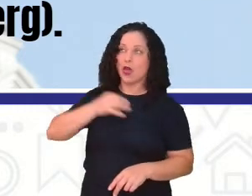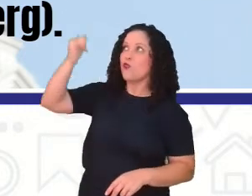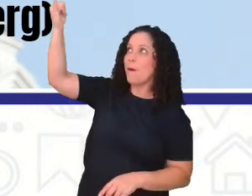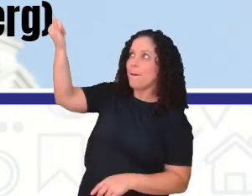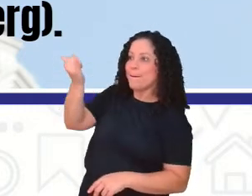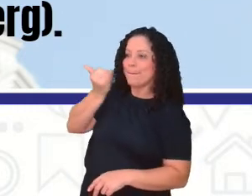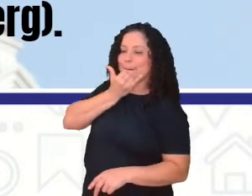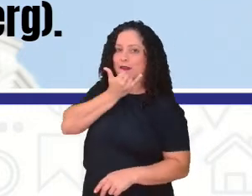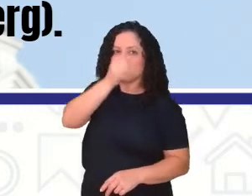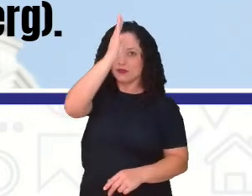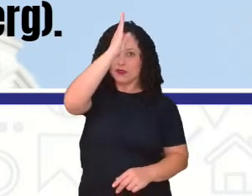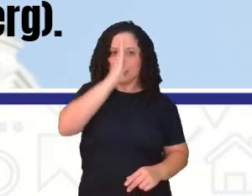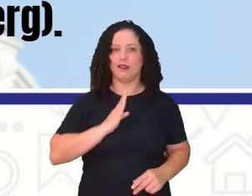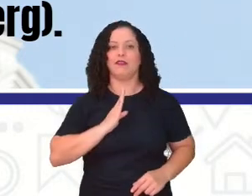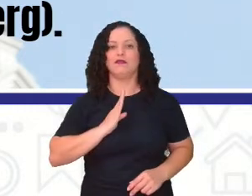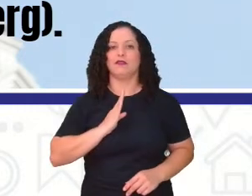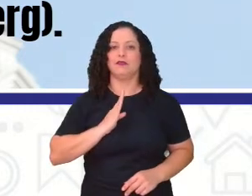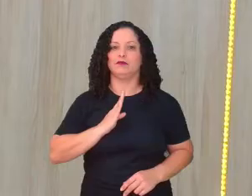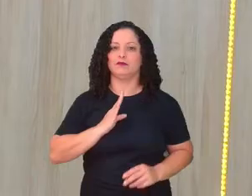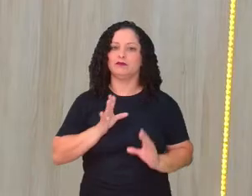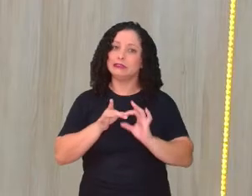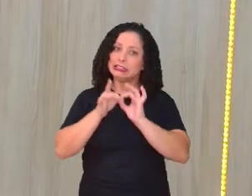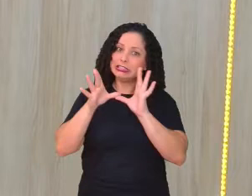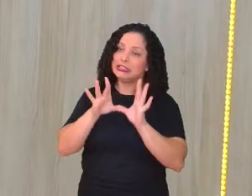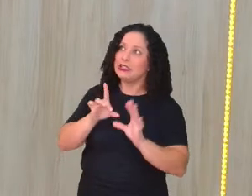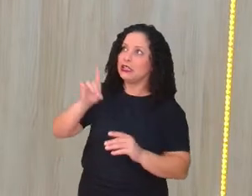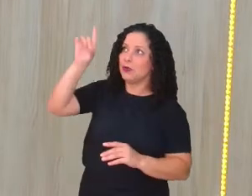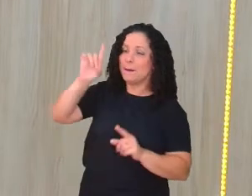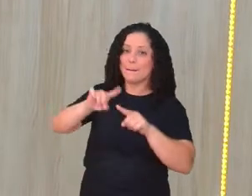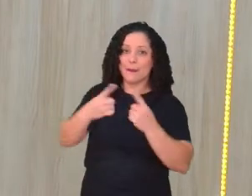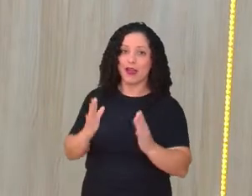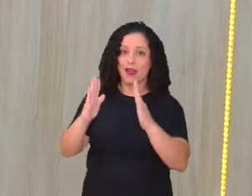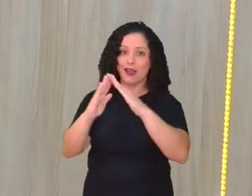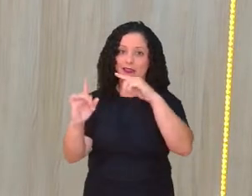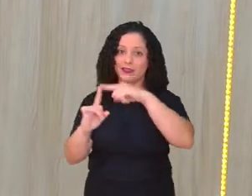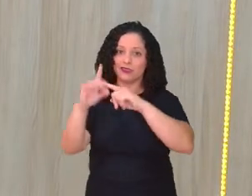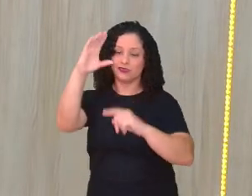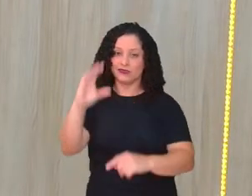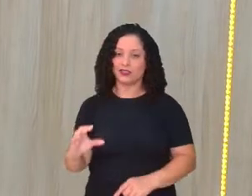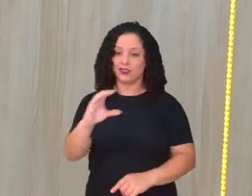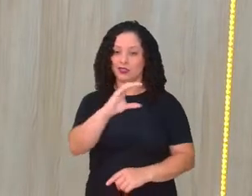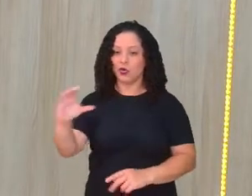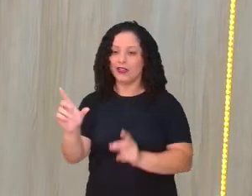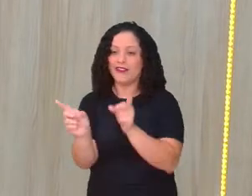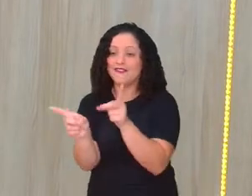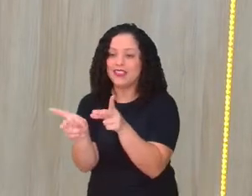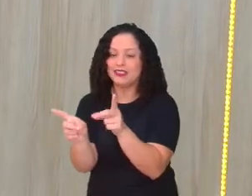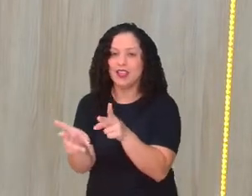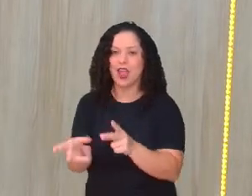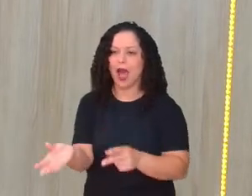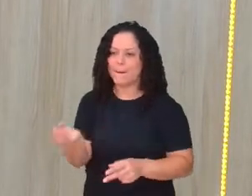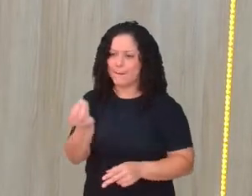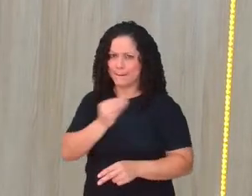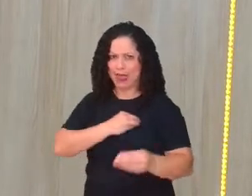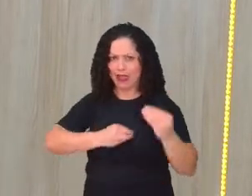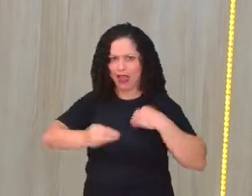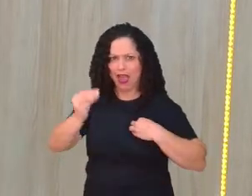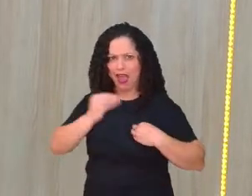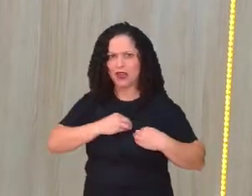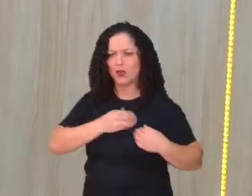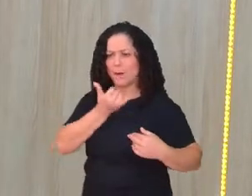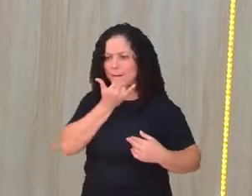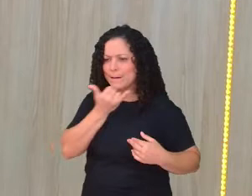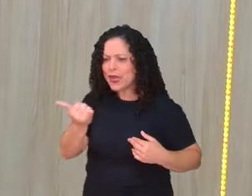né? Então, a igreja ela vai começar a vender ali, né, a salvação, e nesse